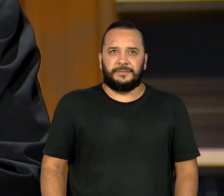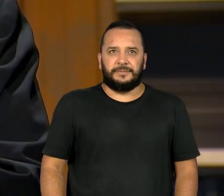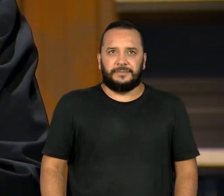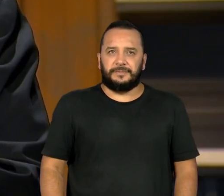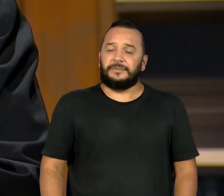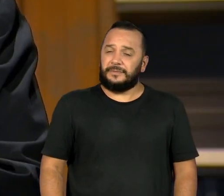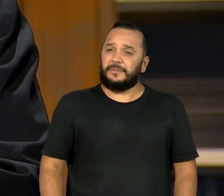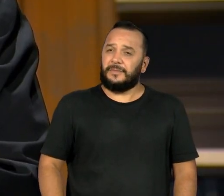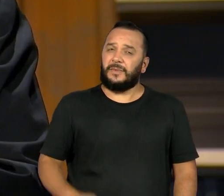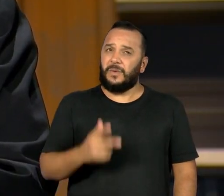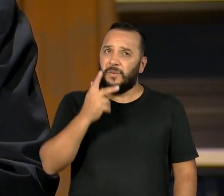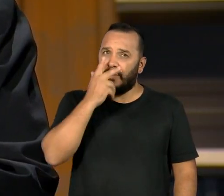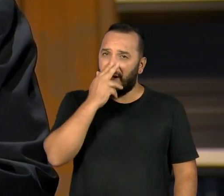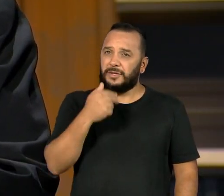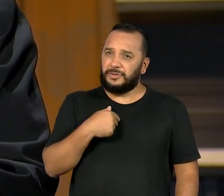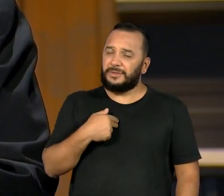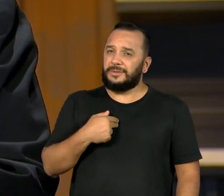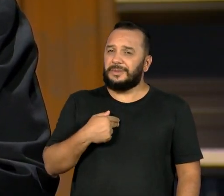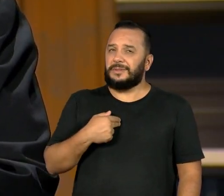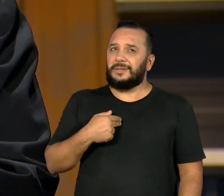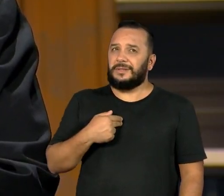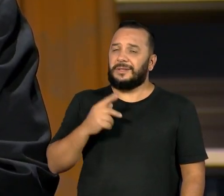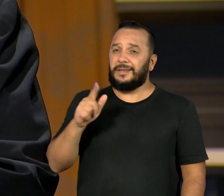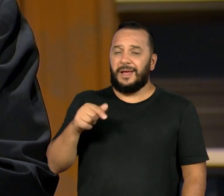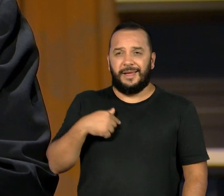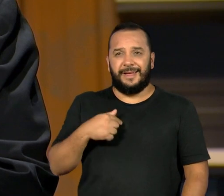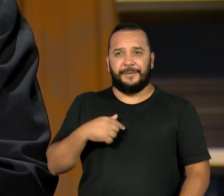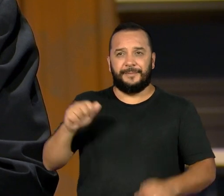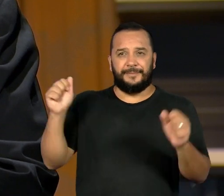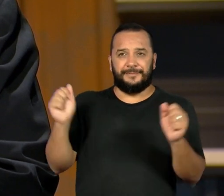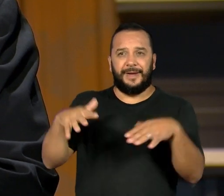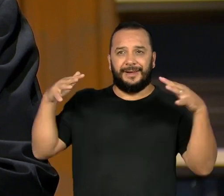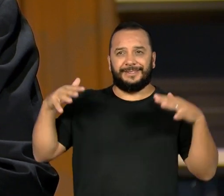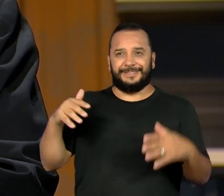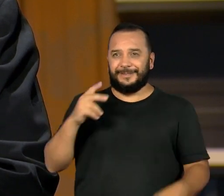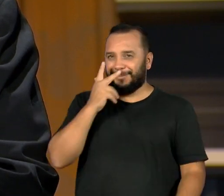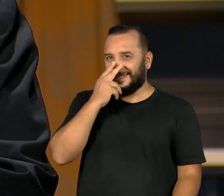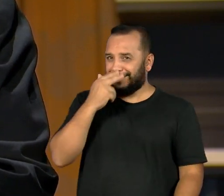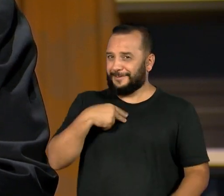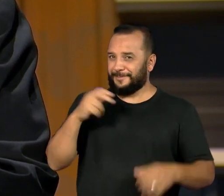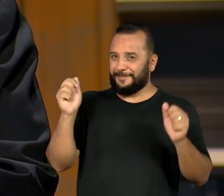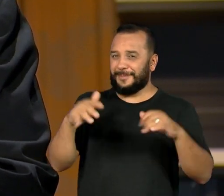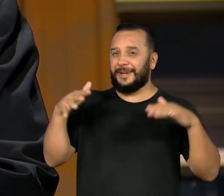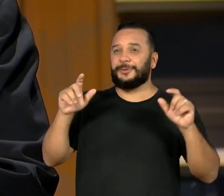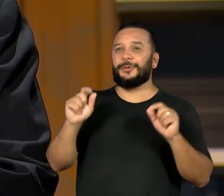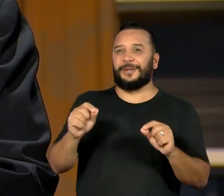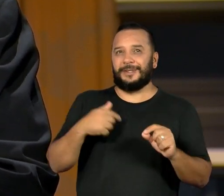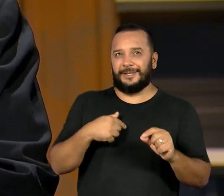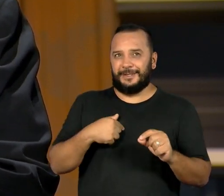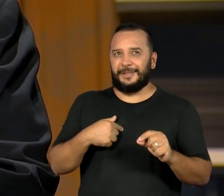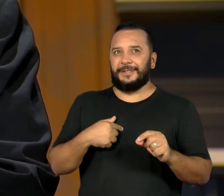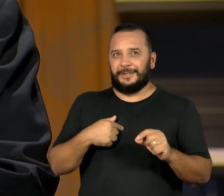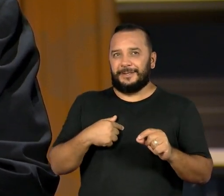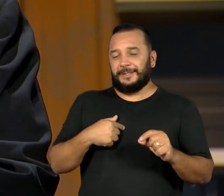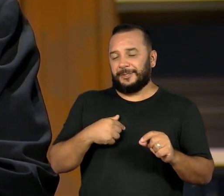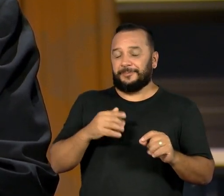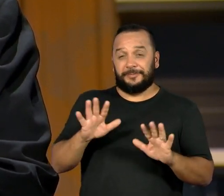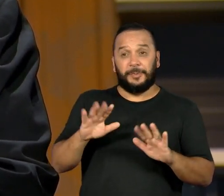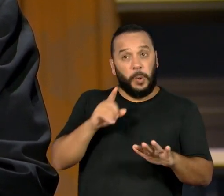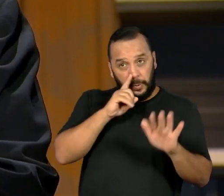Isso talvez a gente possa chamar de uma formulazinha mágica, né? Com todo o cuidado para usar essa